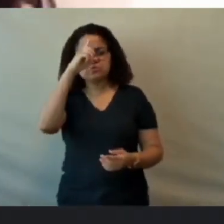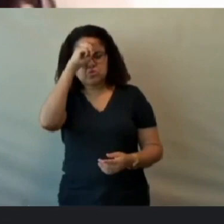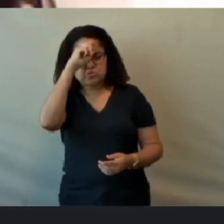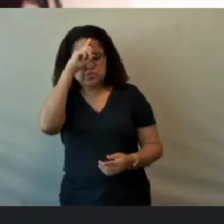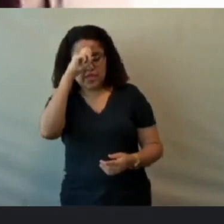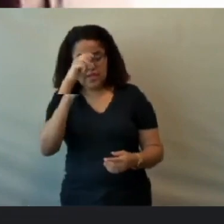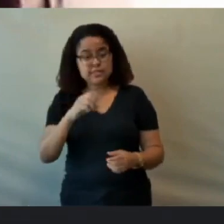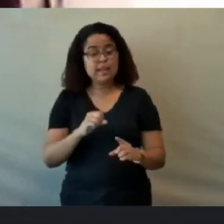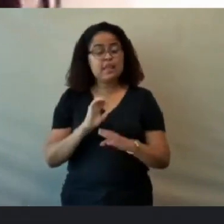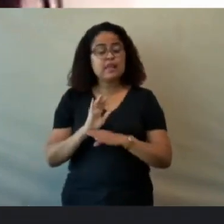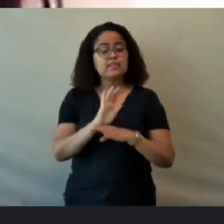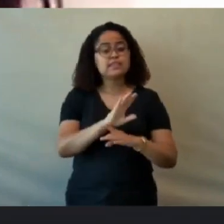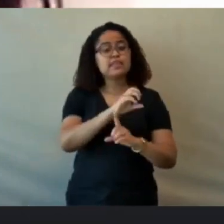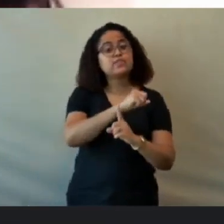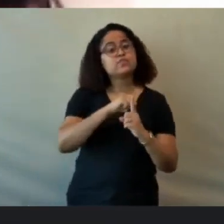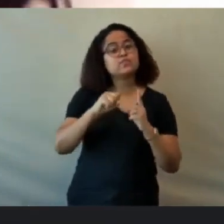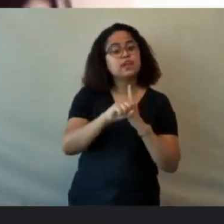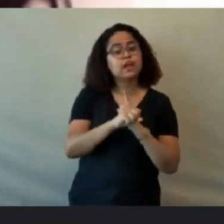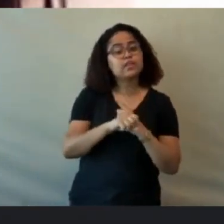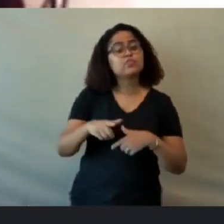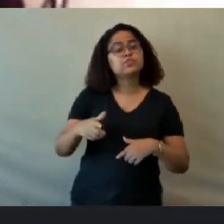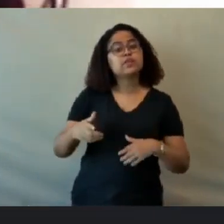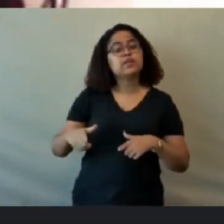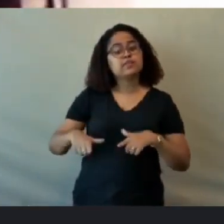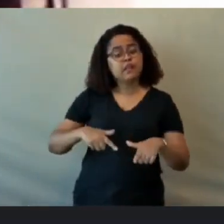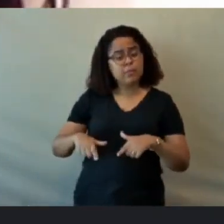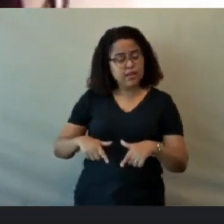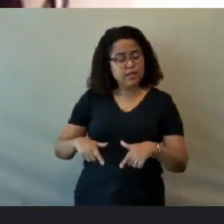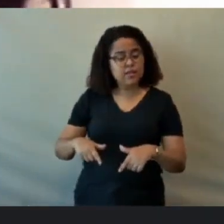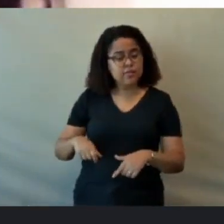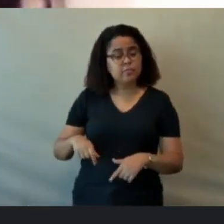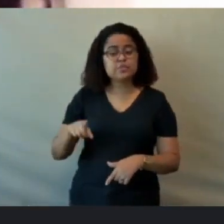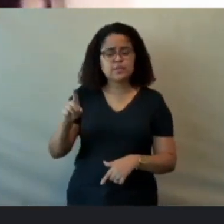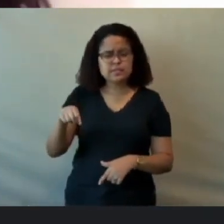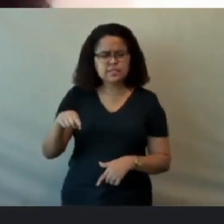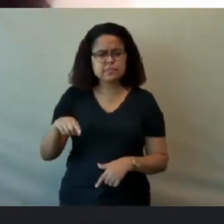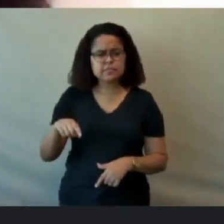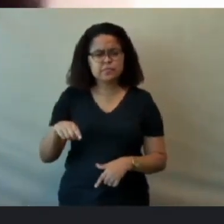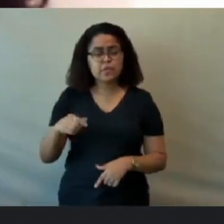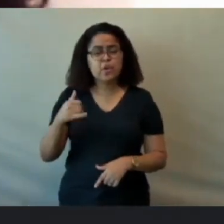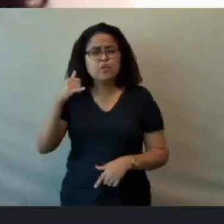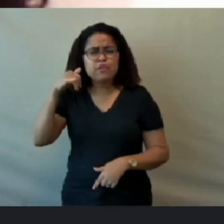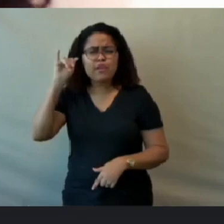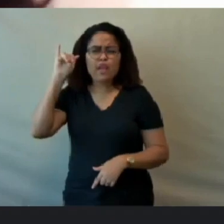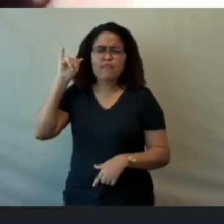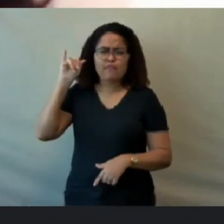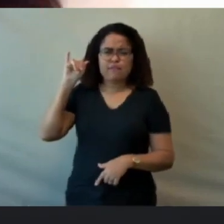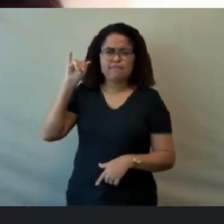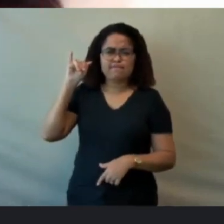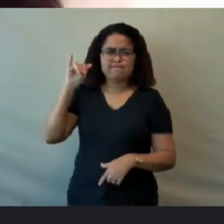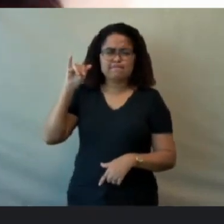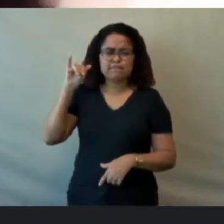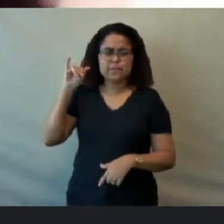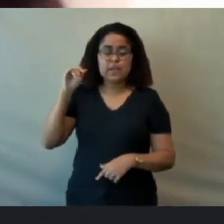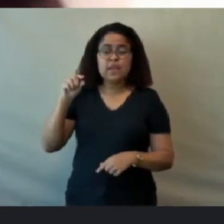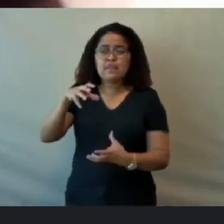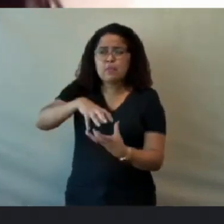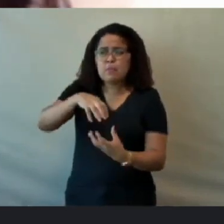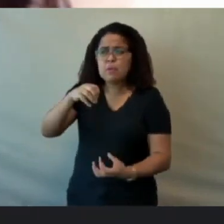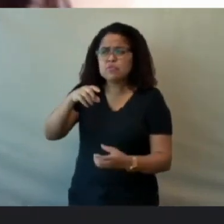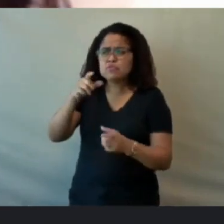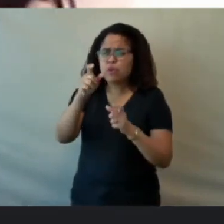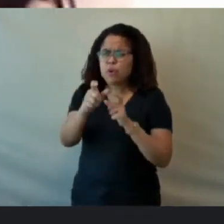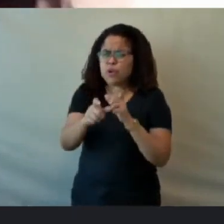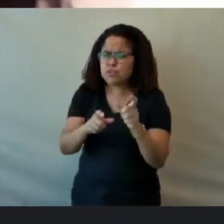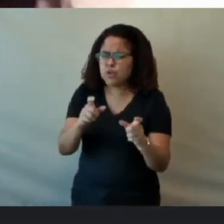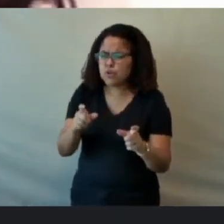trabalhamos dessa forma. E aí o que a gente quer evitar é exatamente que a pessoa idosa precise ser